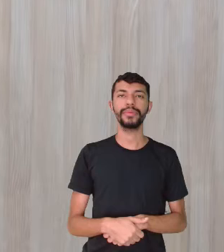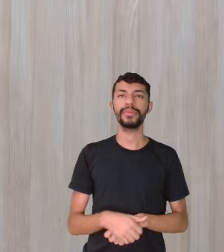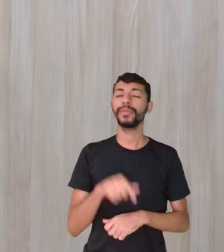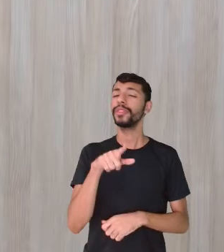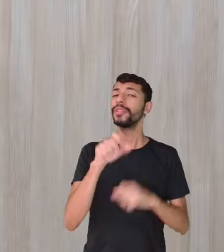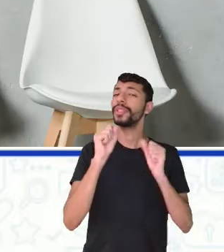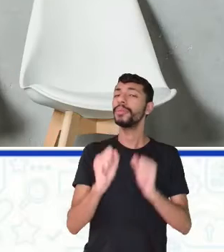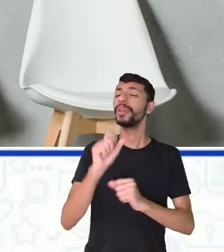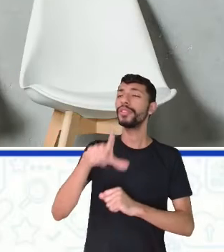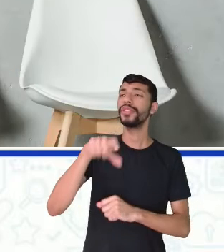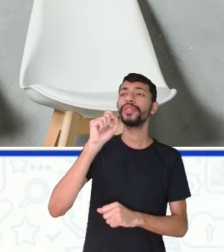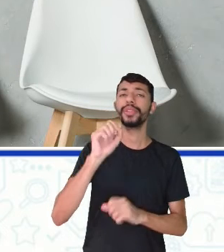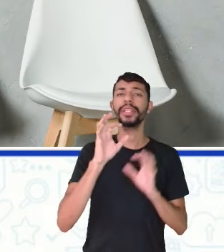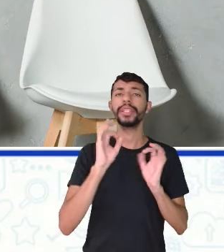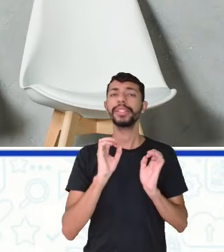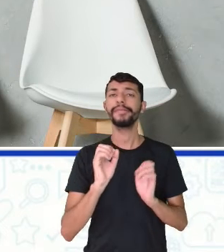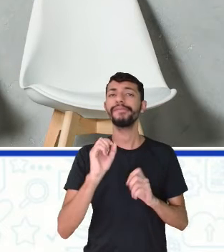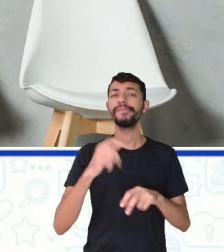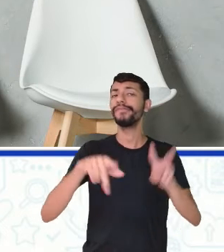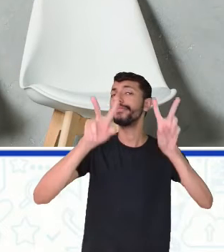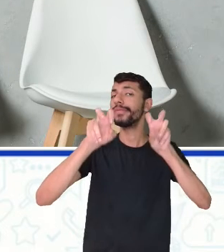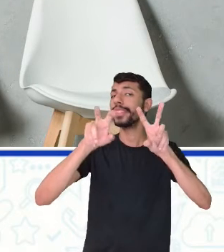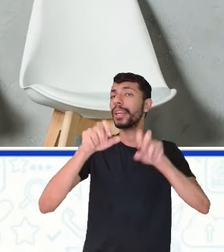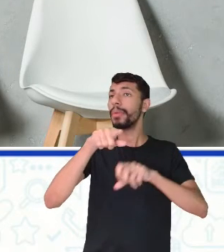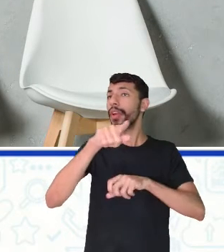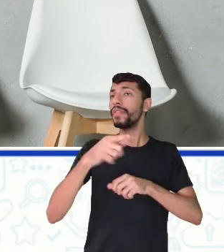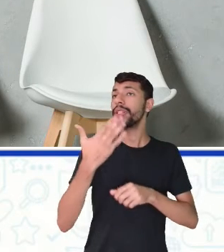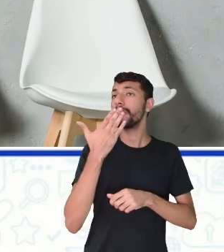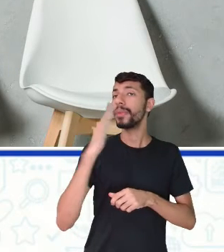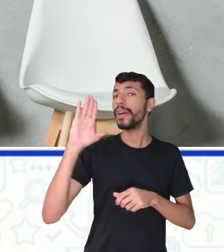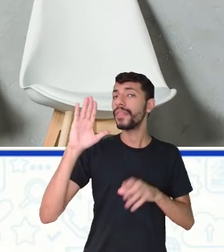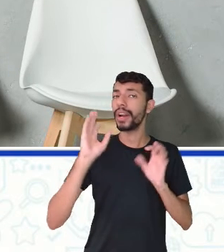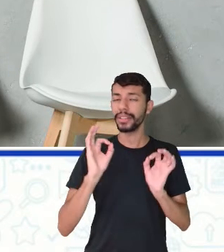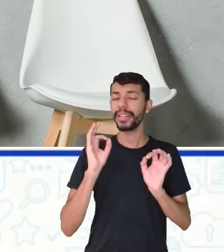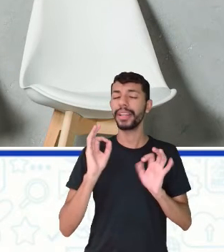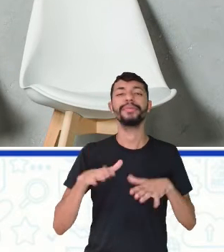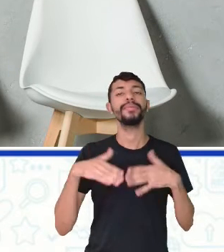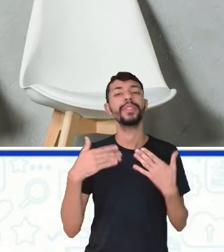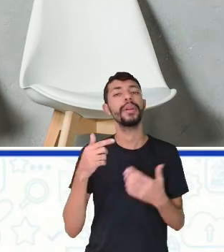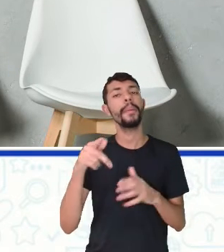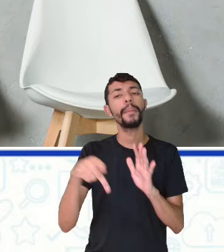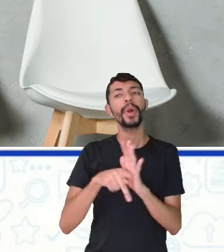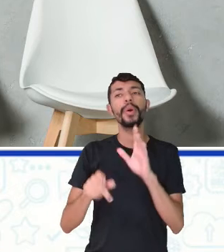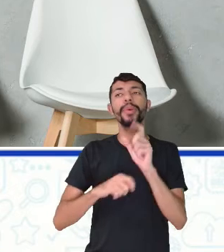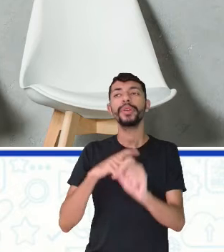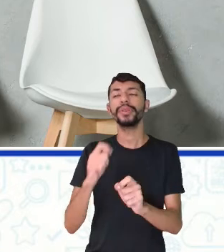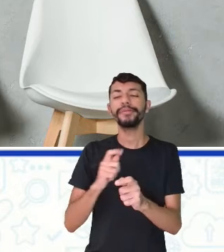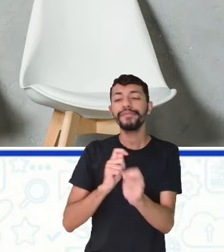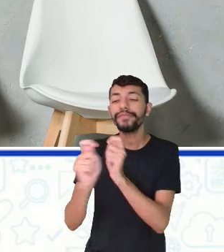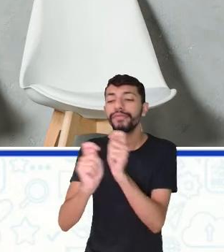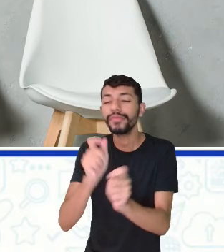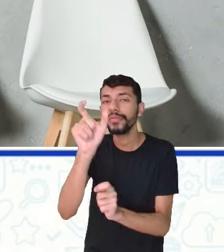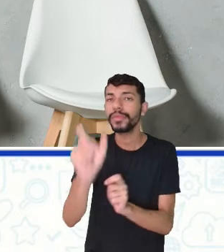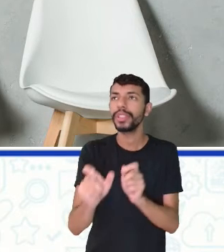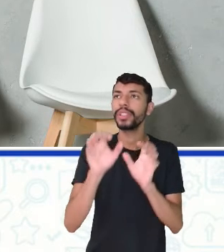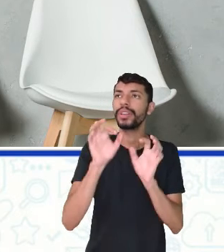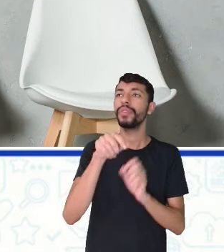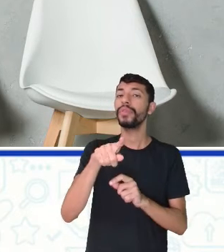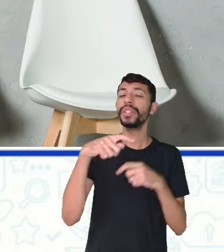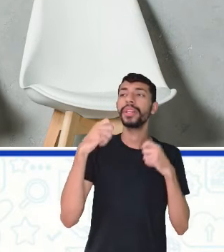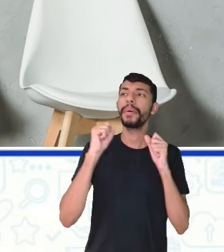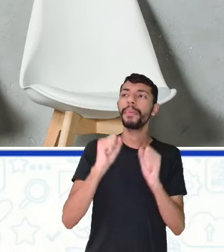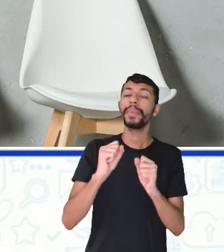Você pode escolher um tema de sua preferência, não é? Para entrevistar essa pessoa. Você deve escolher um tema